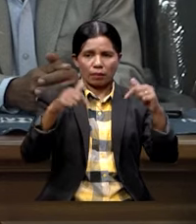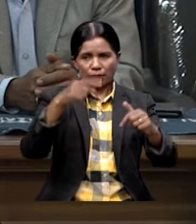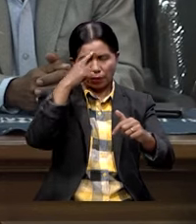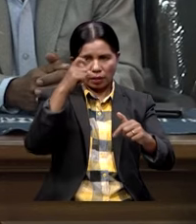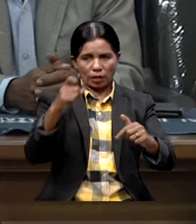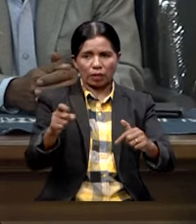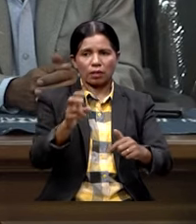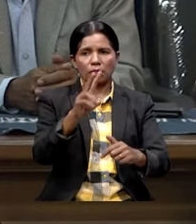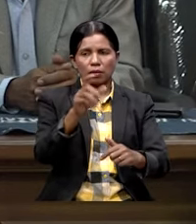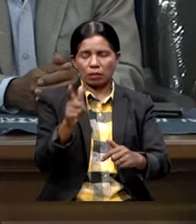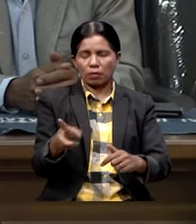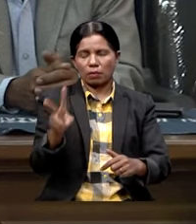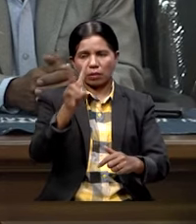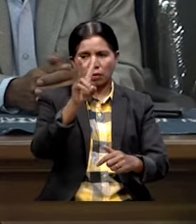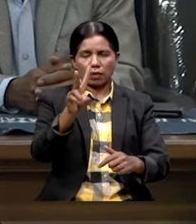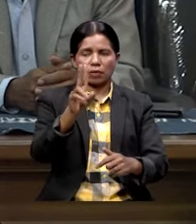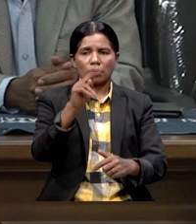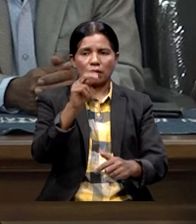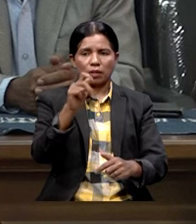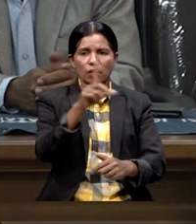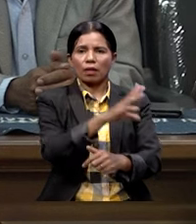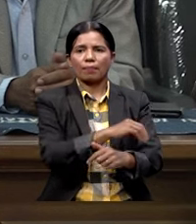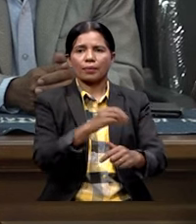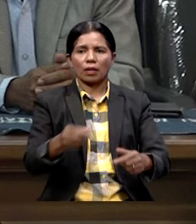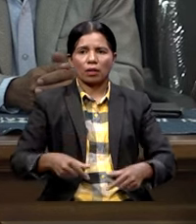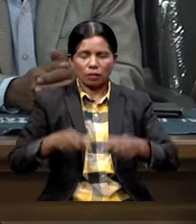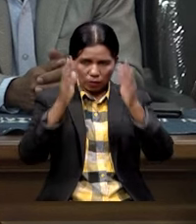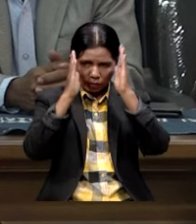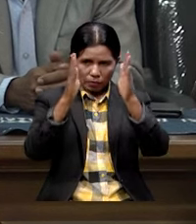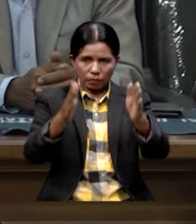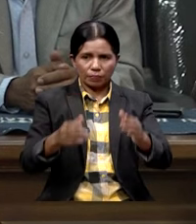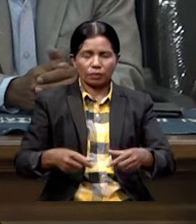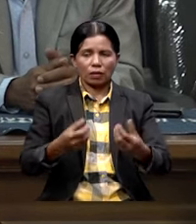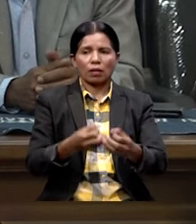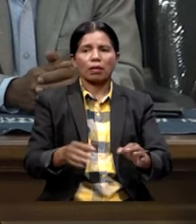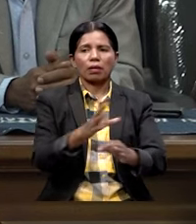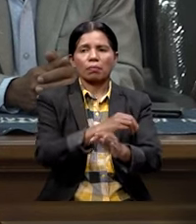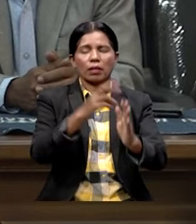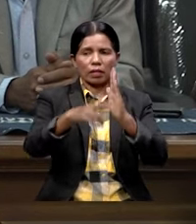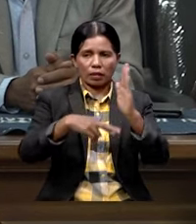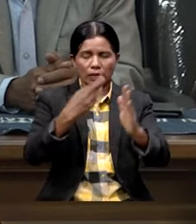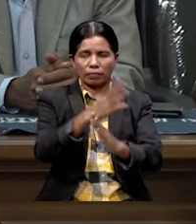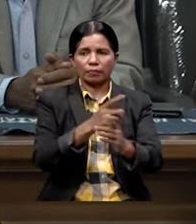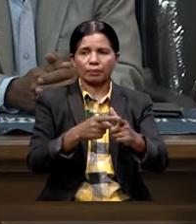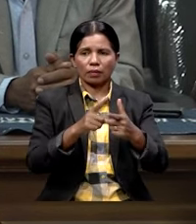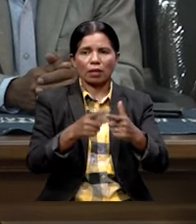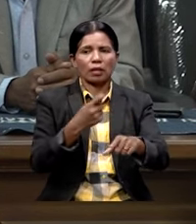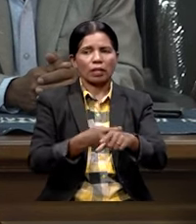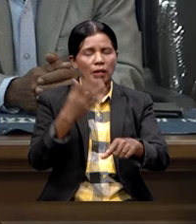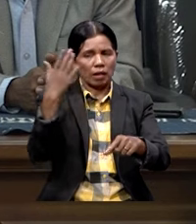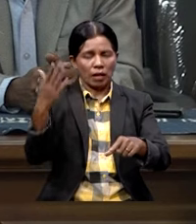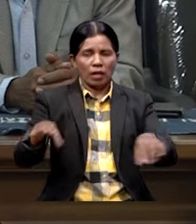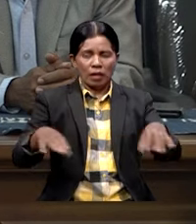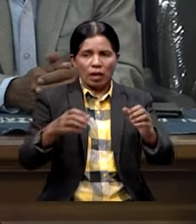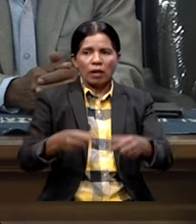desde 2022, o UNT, o reitor, né? Foi atenção a tu período de regularização. Então, momento neva o ofício